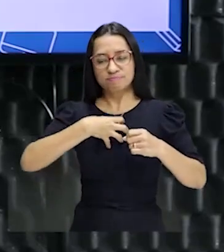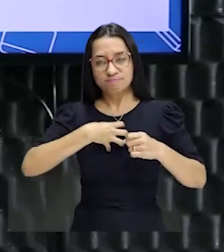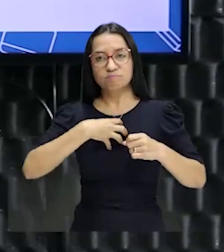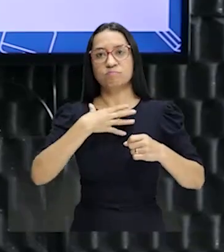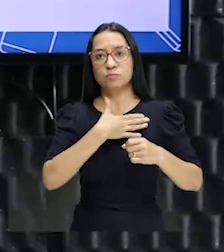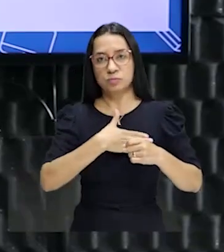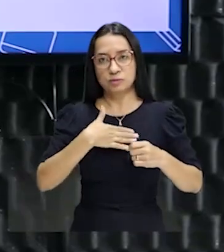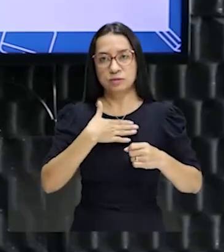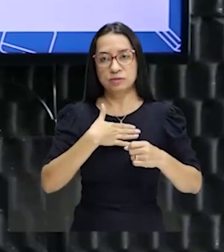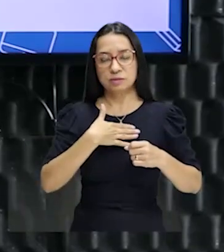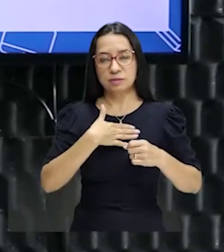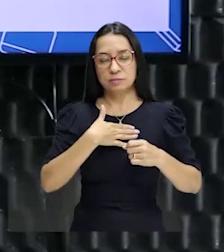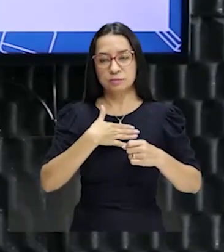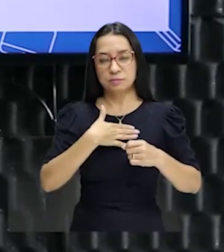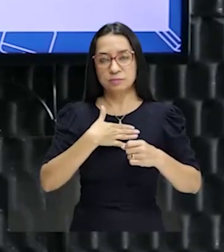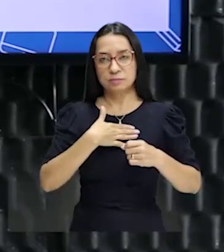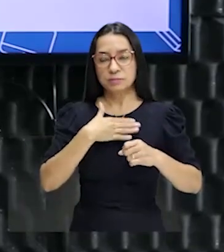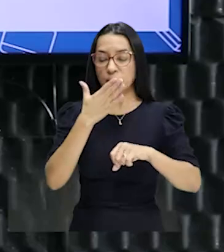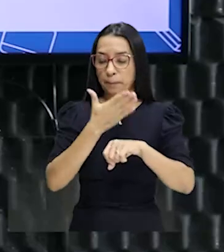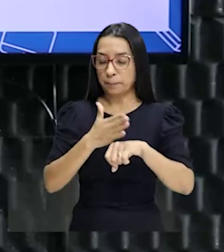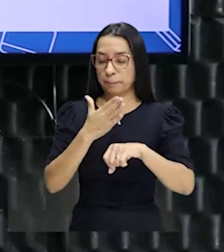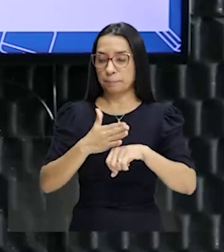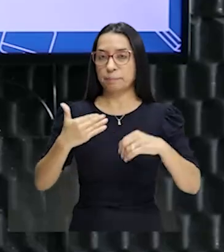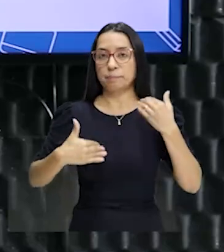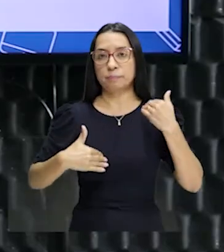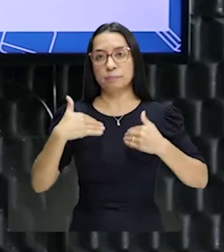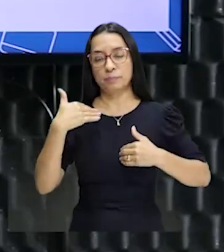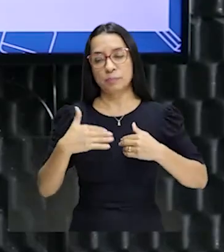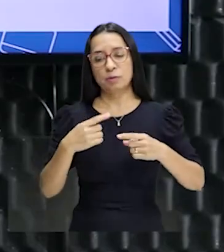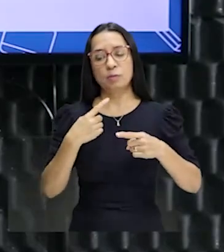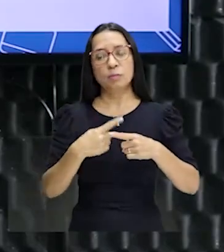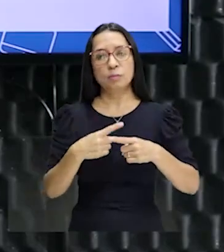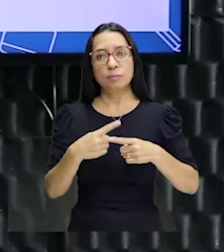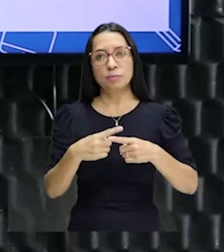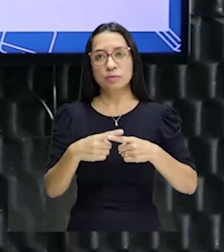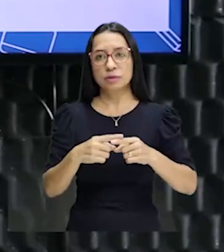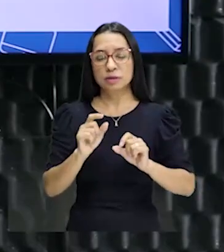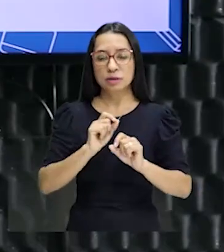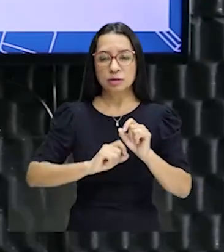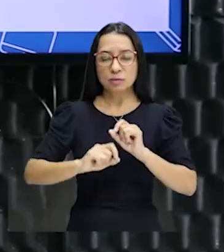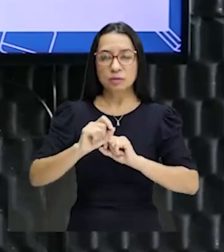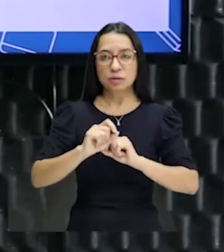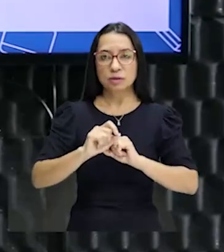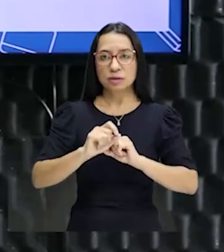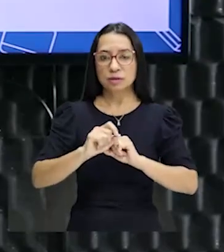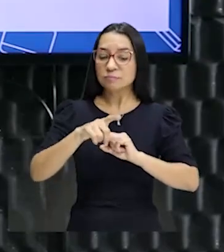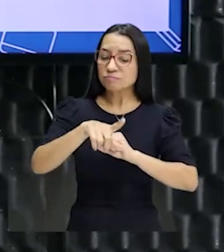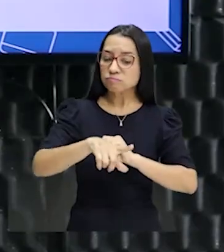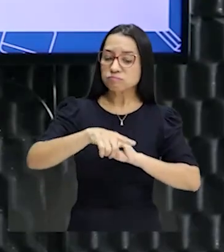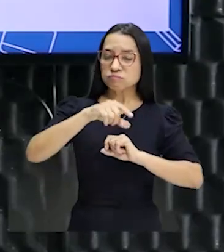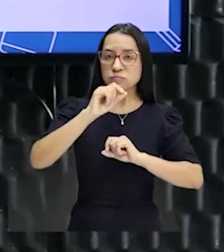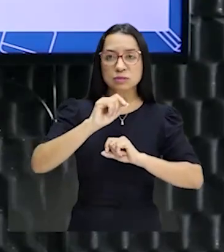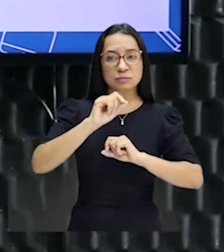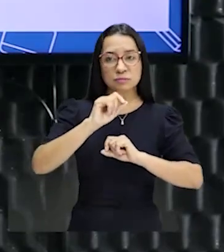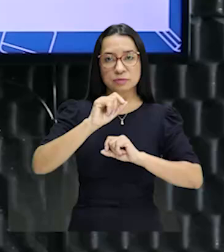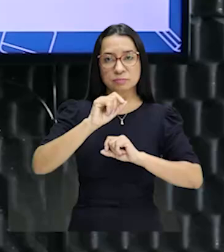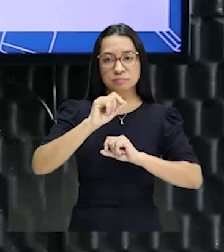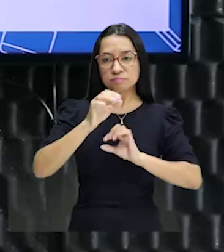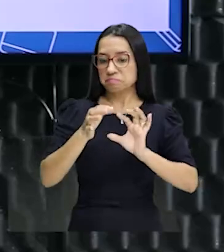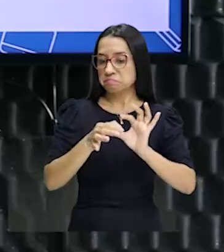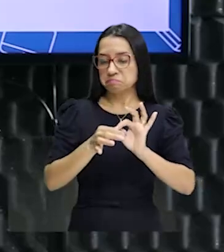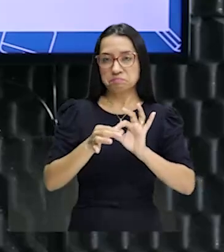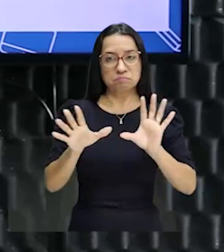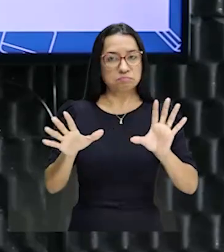ele deve sentir prazer nessa prática corporal, porque ela é até de livre escolha. O